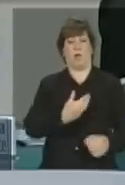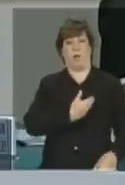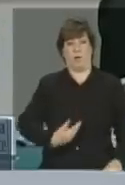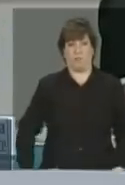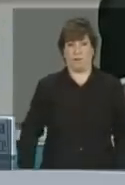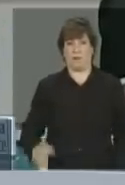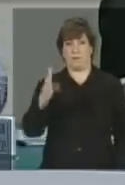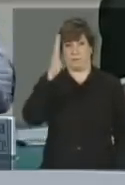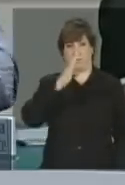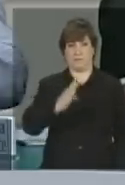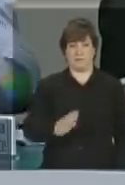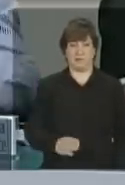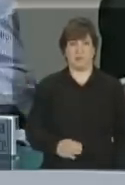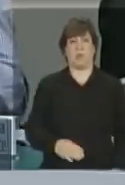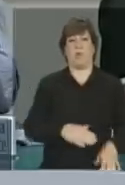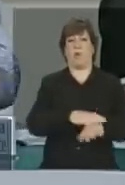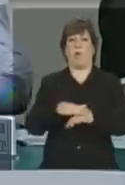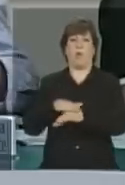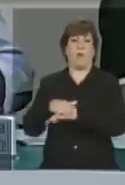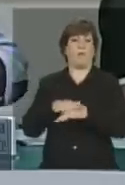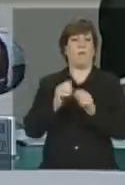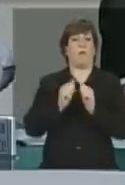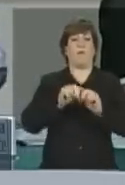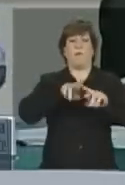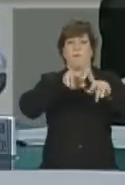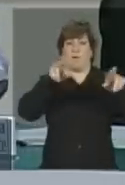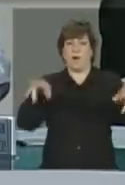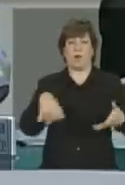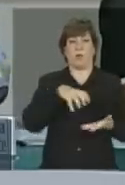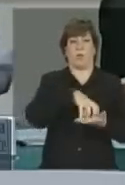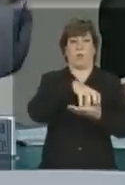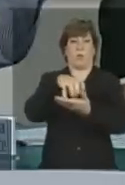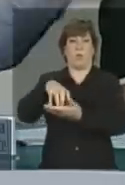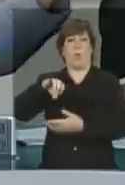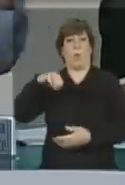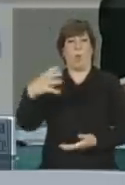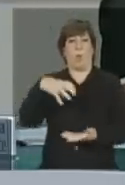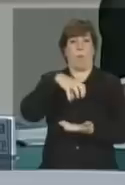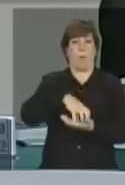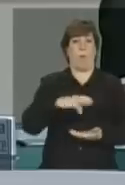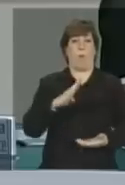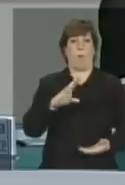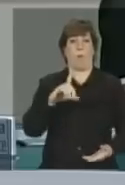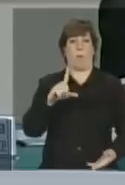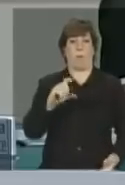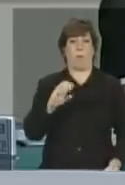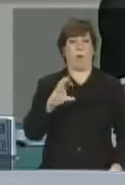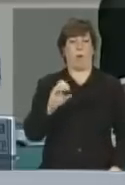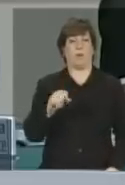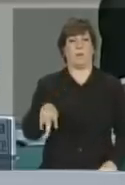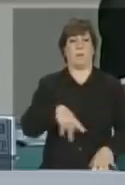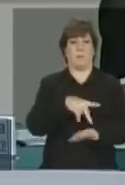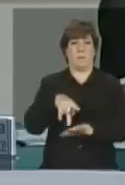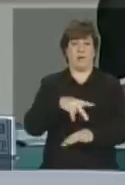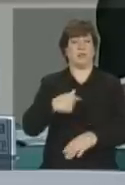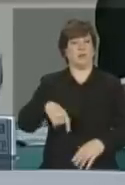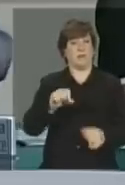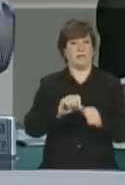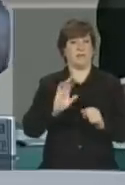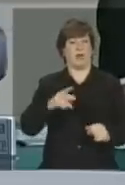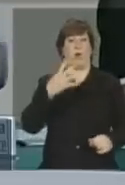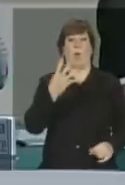brasileiro, informalmente, com vários grupos ou blocos de países, recentemente, no início do mês, nós fizemos um diálogo com 40